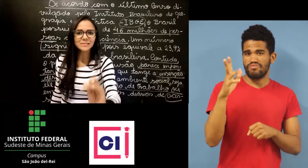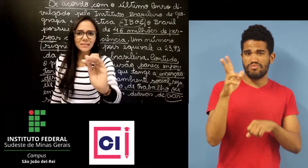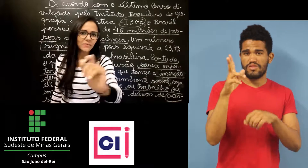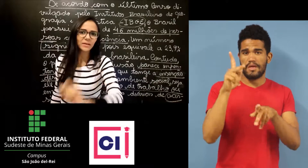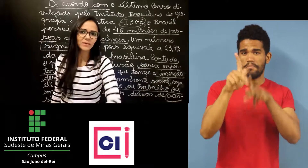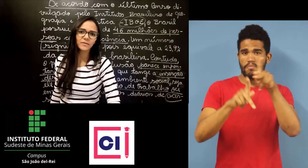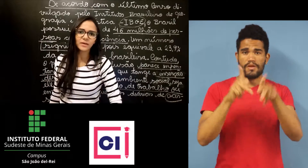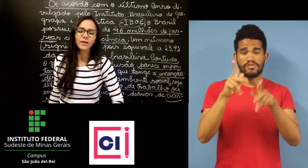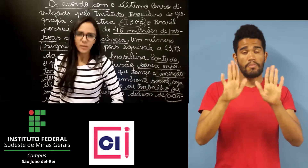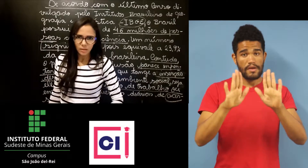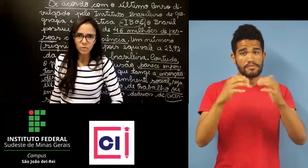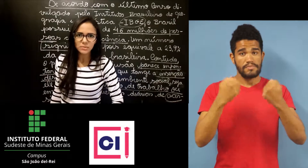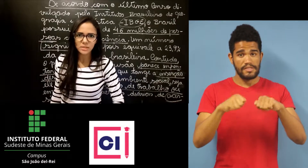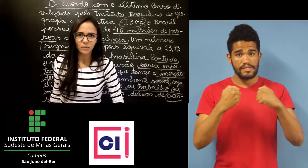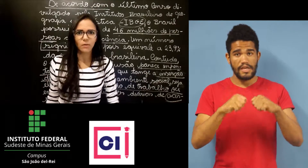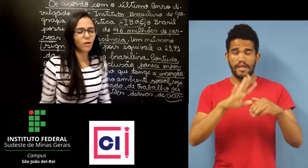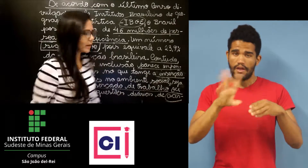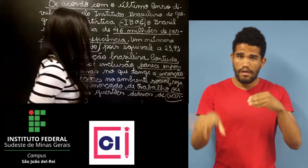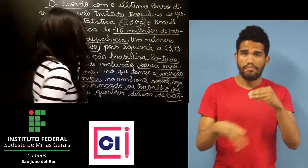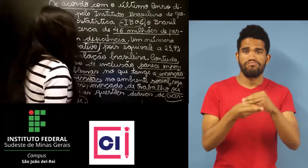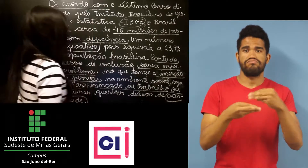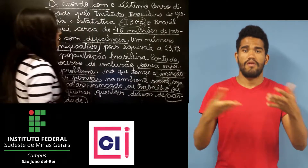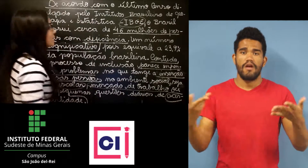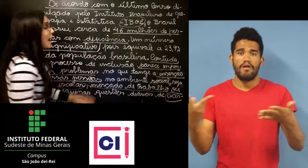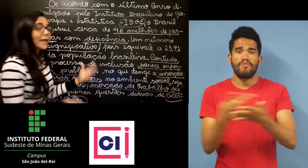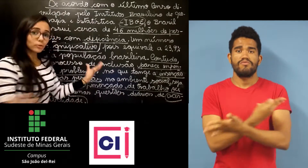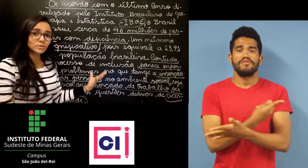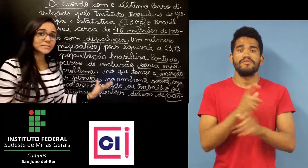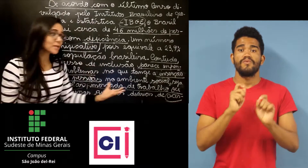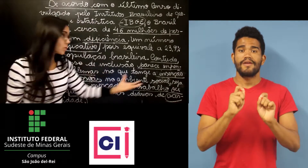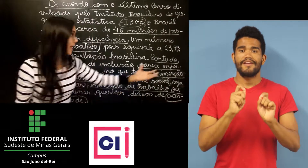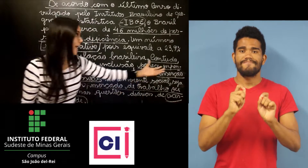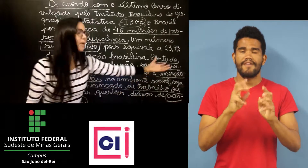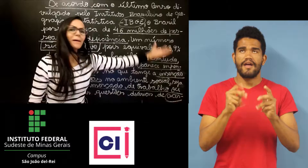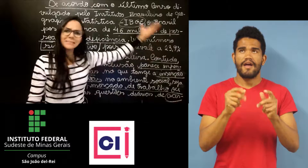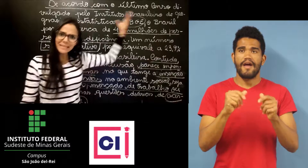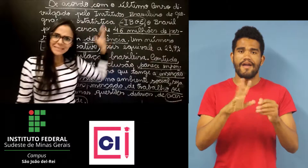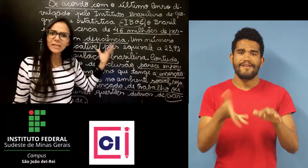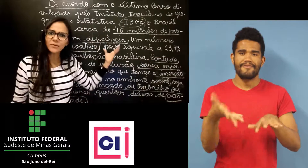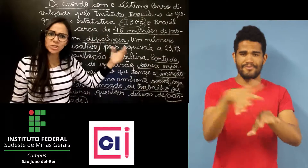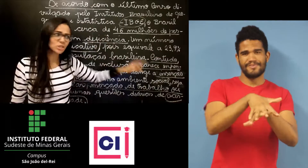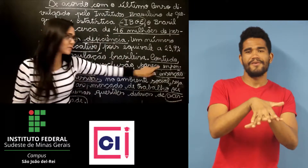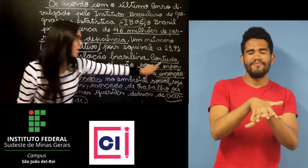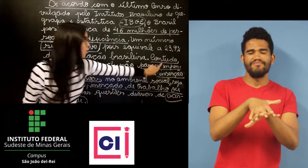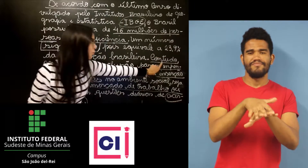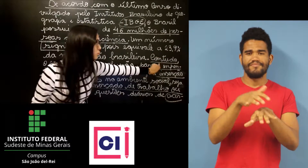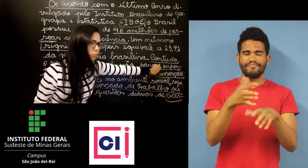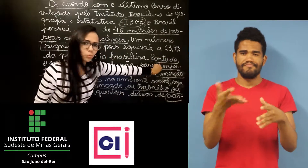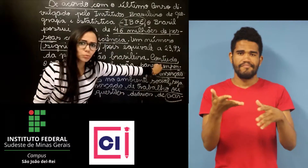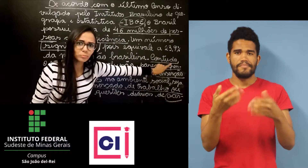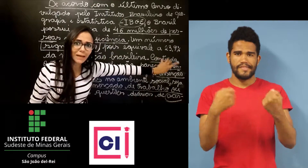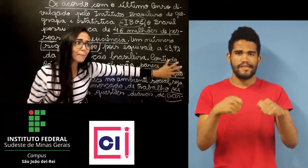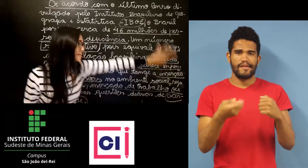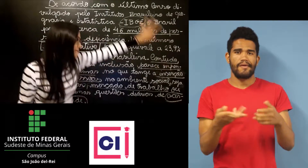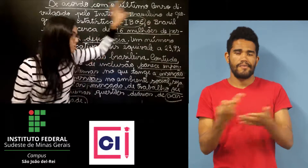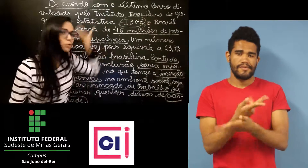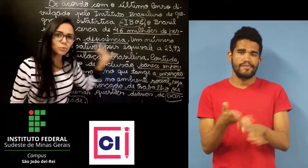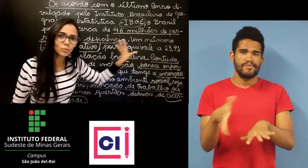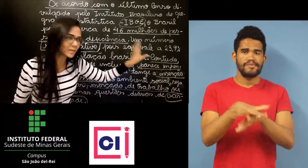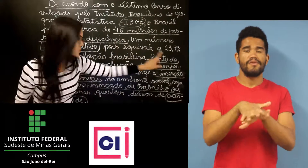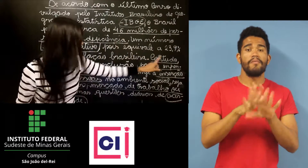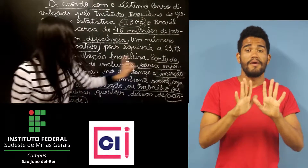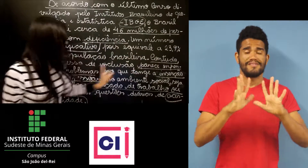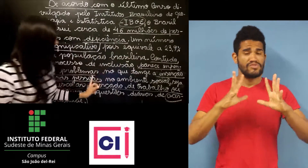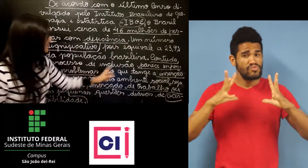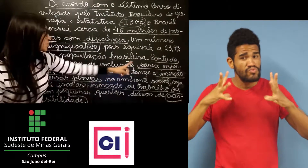ainda assim deveria haver inclusão, ok? E eu estou dizendo, ó, é uma parcela significativa. Contudo, apesar de